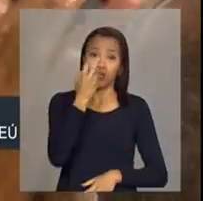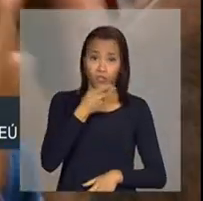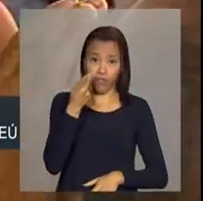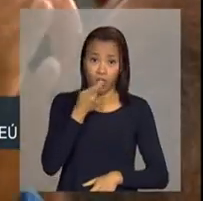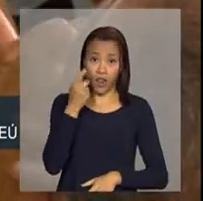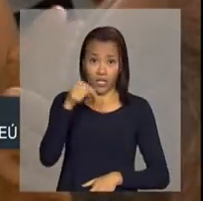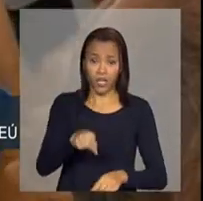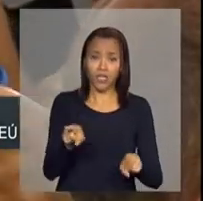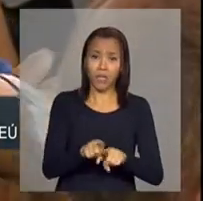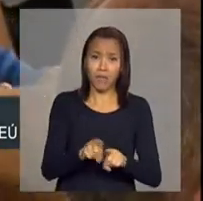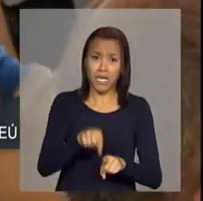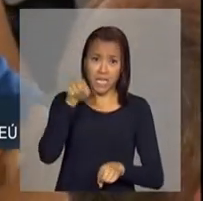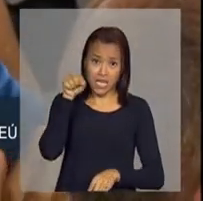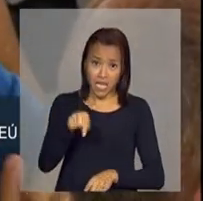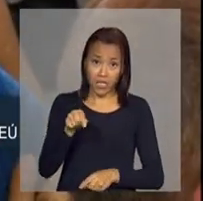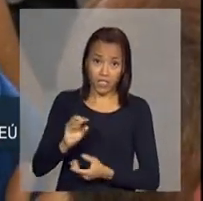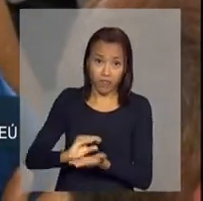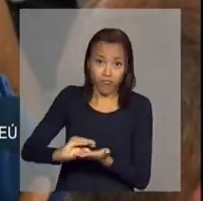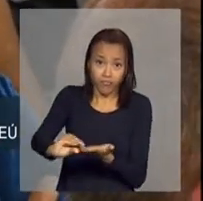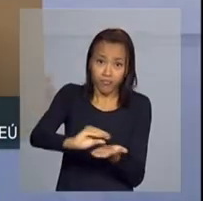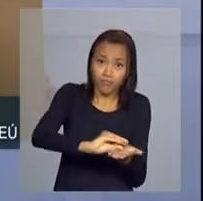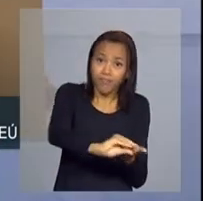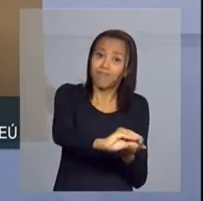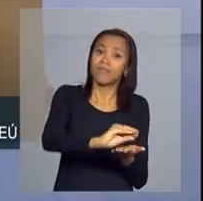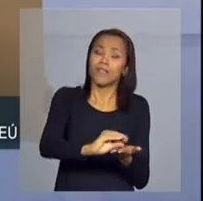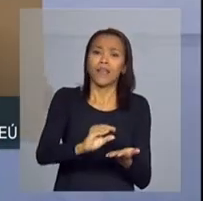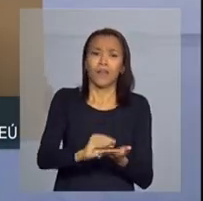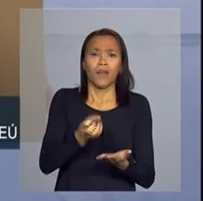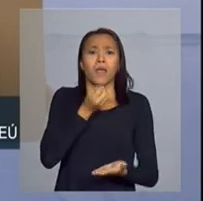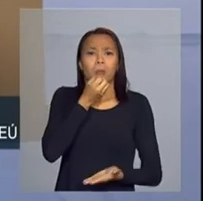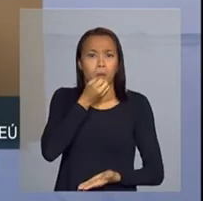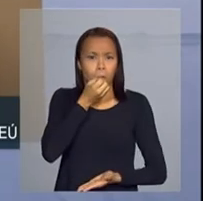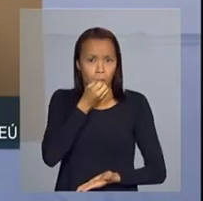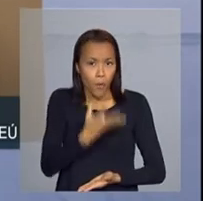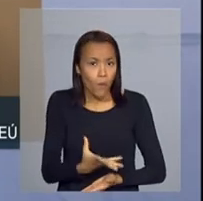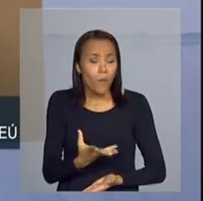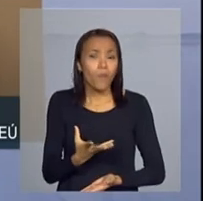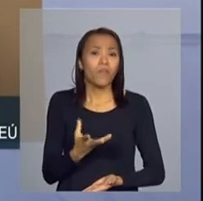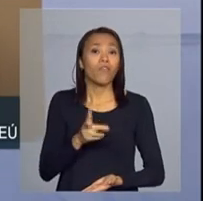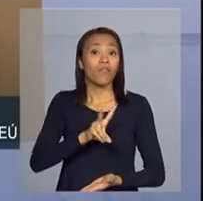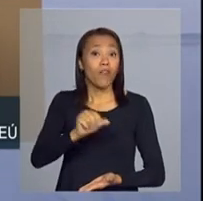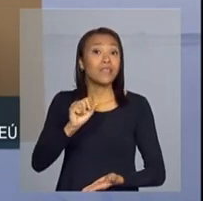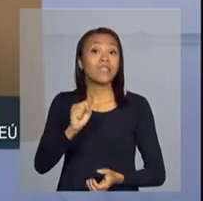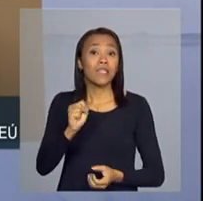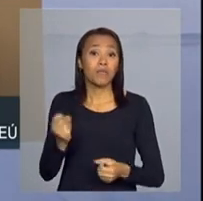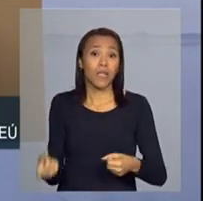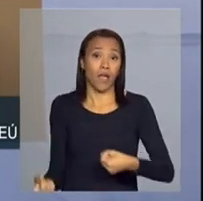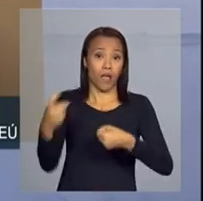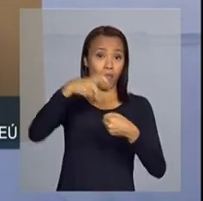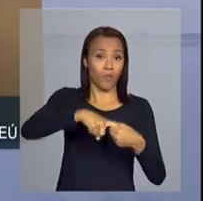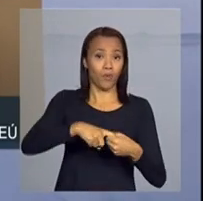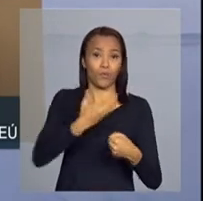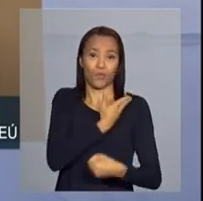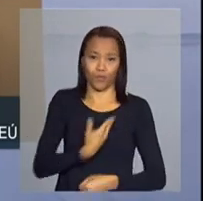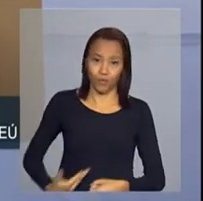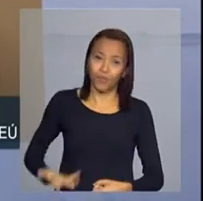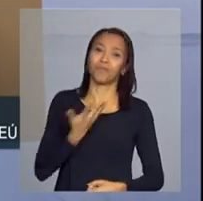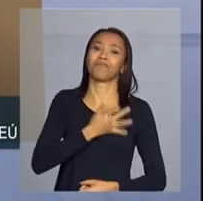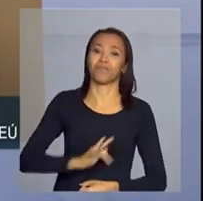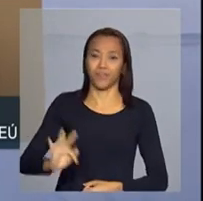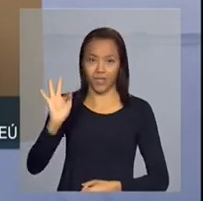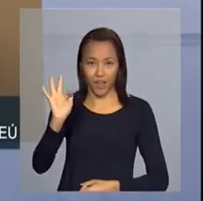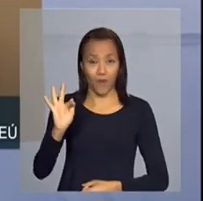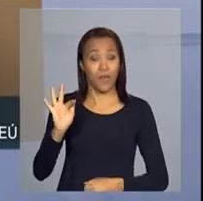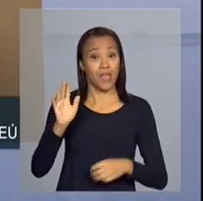que esses investimentos, em boa parte, respaldados pelo governo federal. E é por isso que